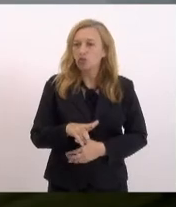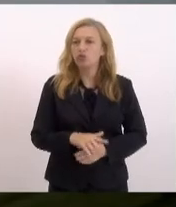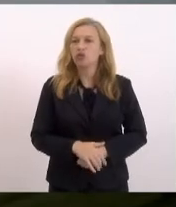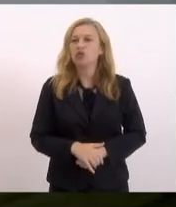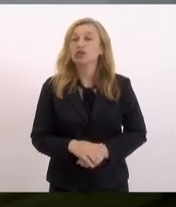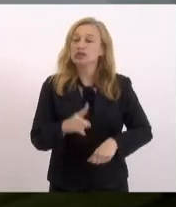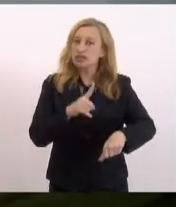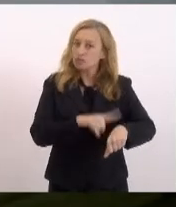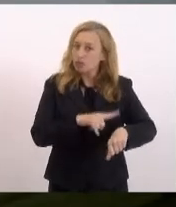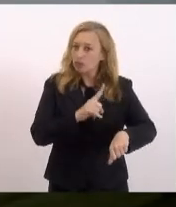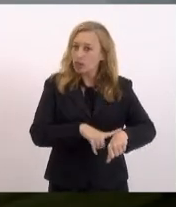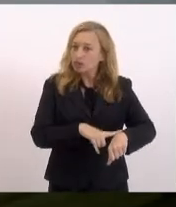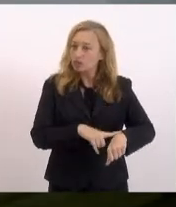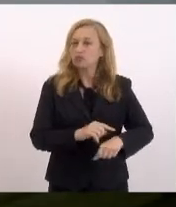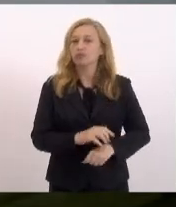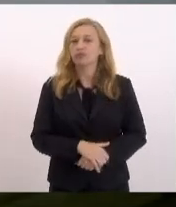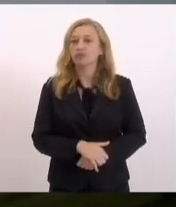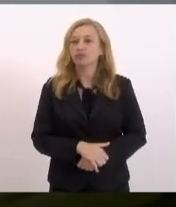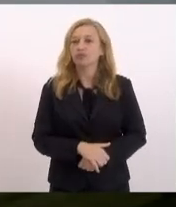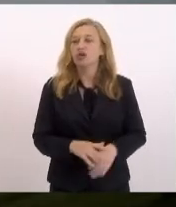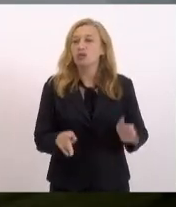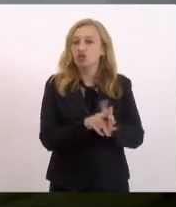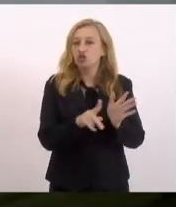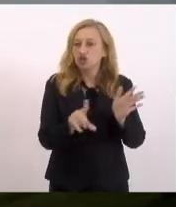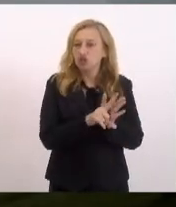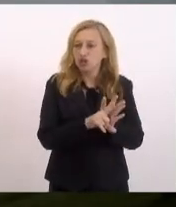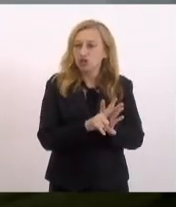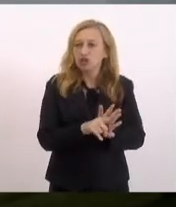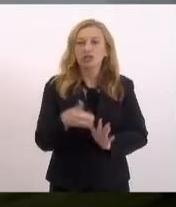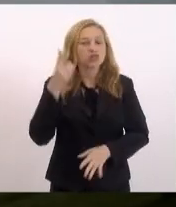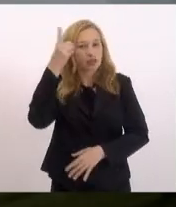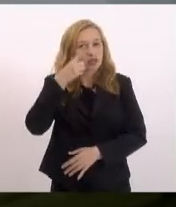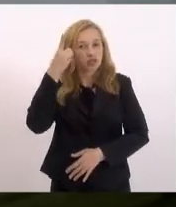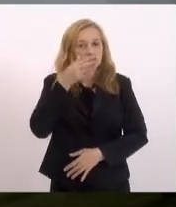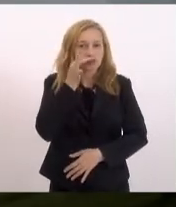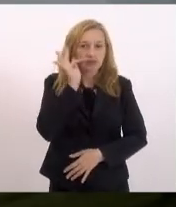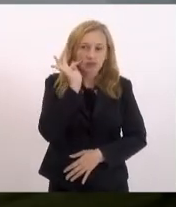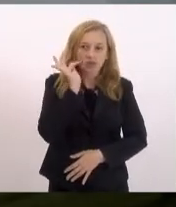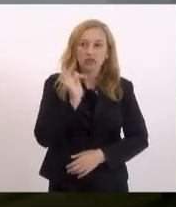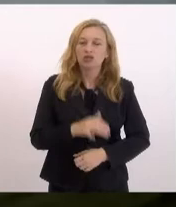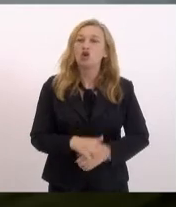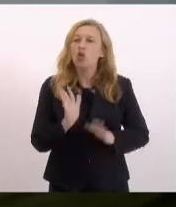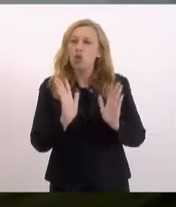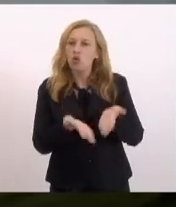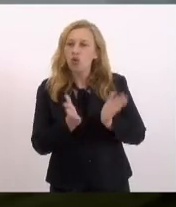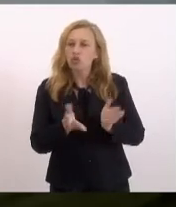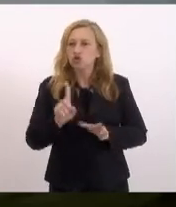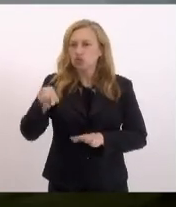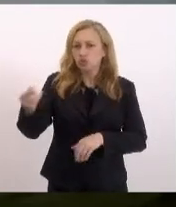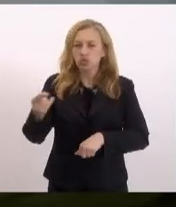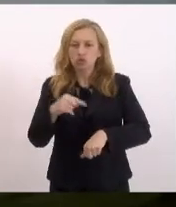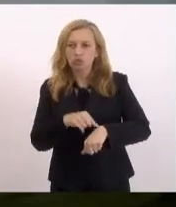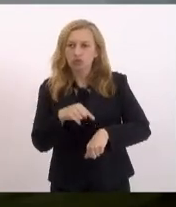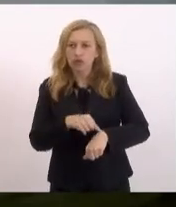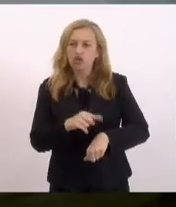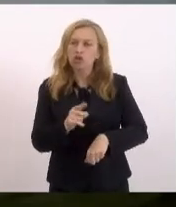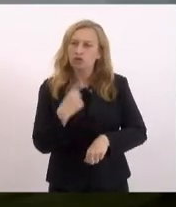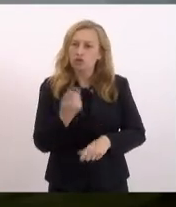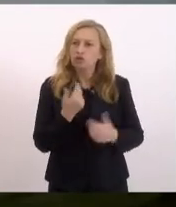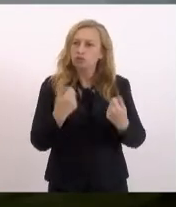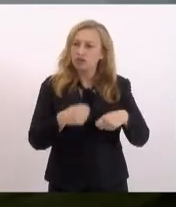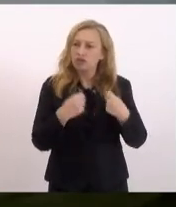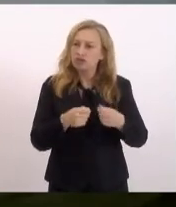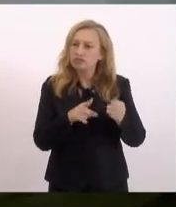nesse momento, tá, do projeto de lei do deputado Flávio Serafim, que hoje é um outro momento, nós temos que